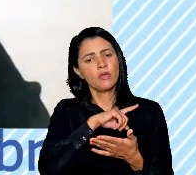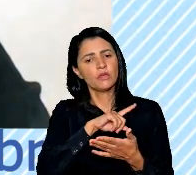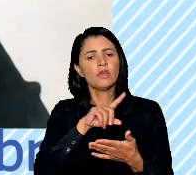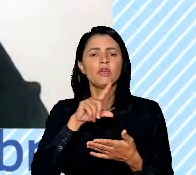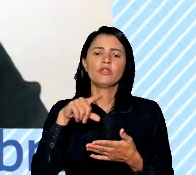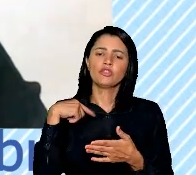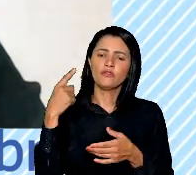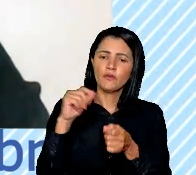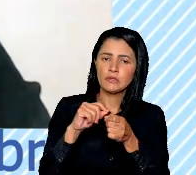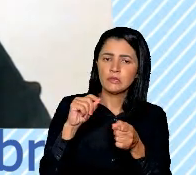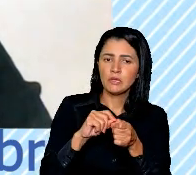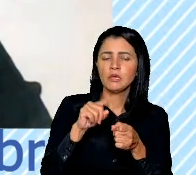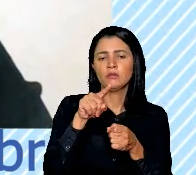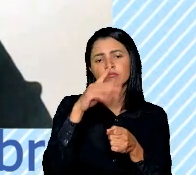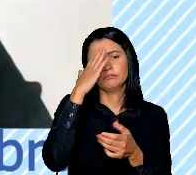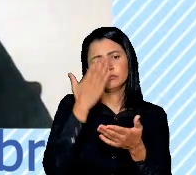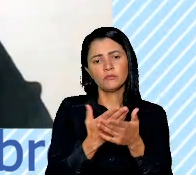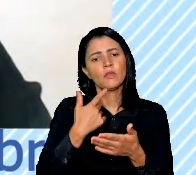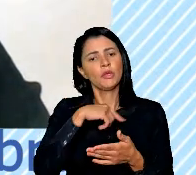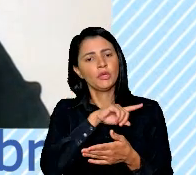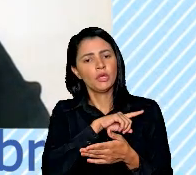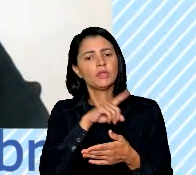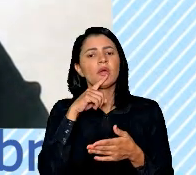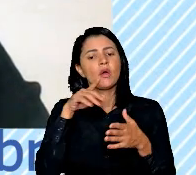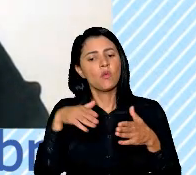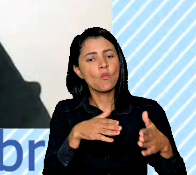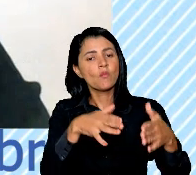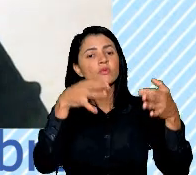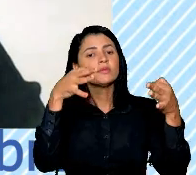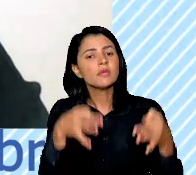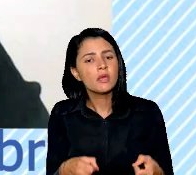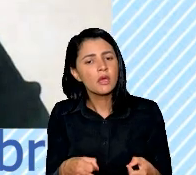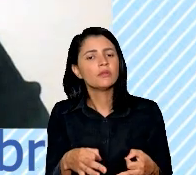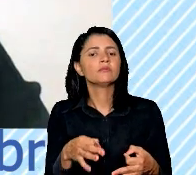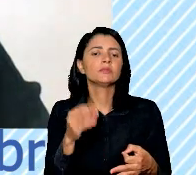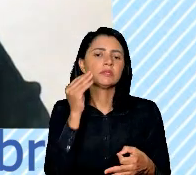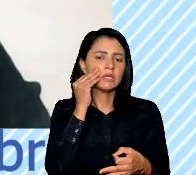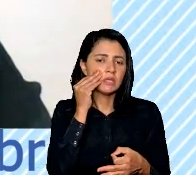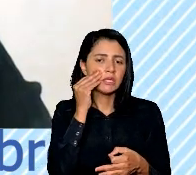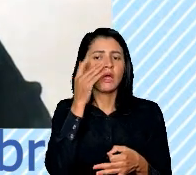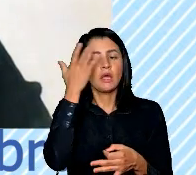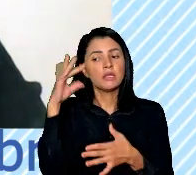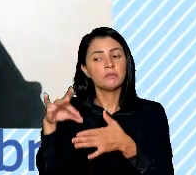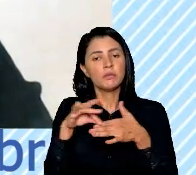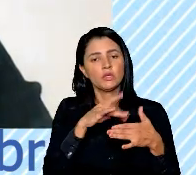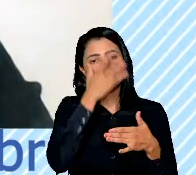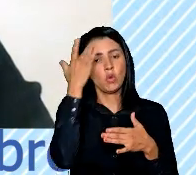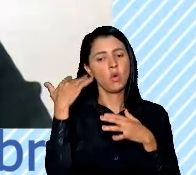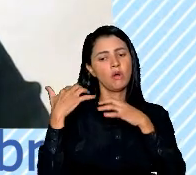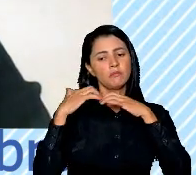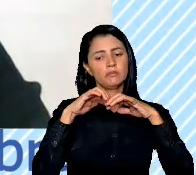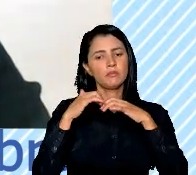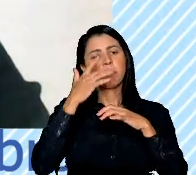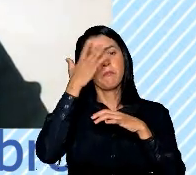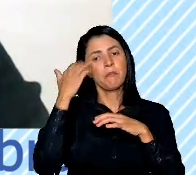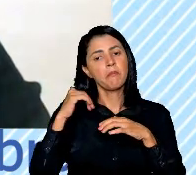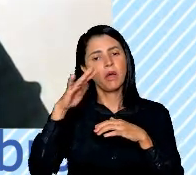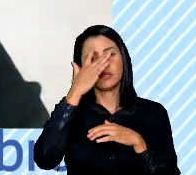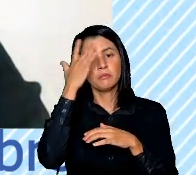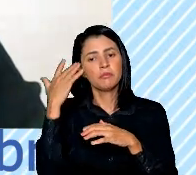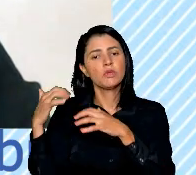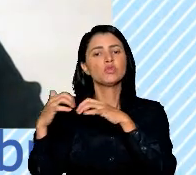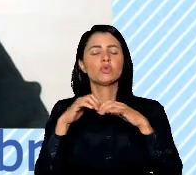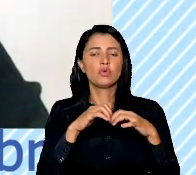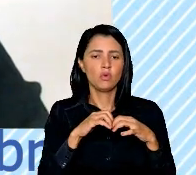né? Eu acho que a gente está no caminho certo, de tentar trazer pessoas à reflexão, de tentar trazer mais pessoas para